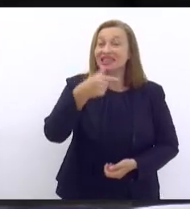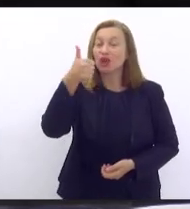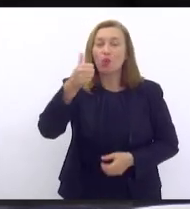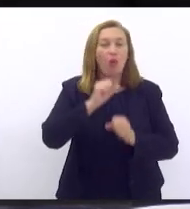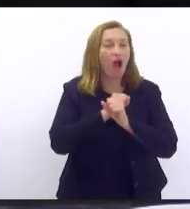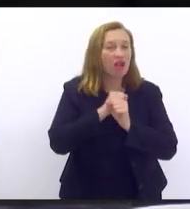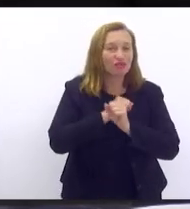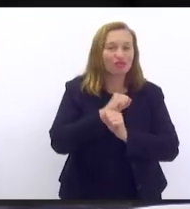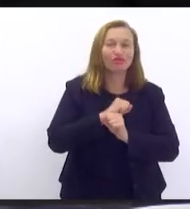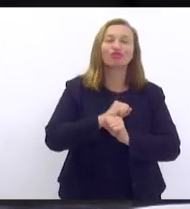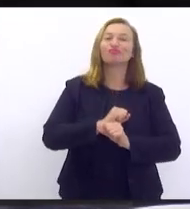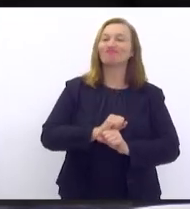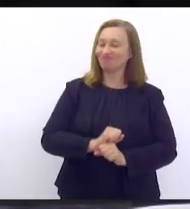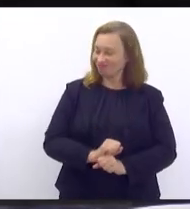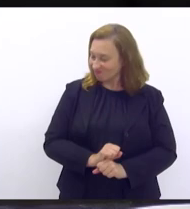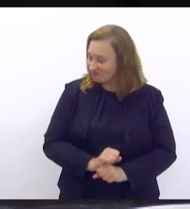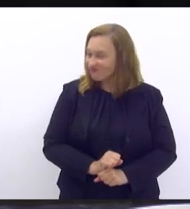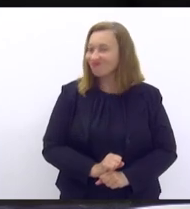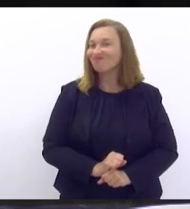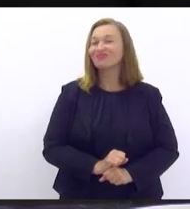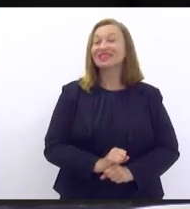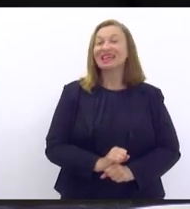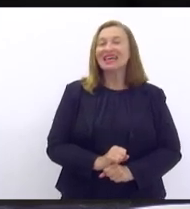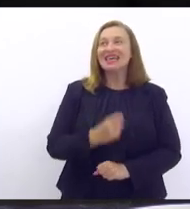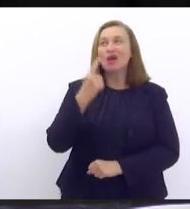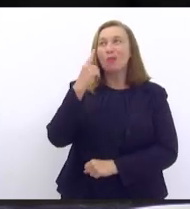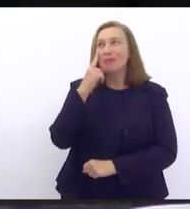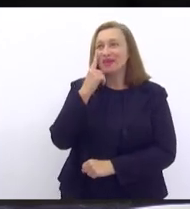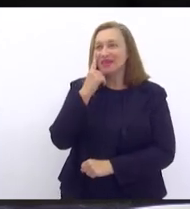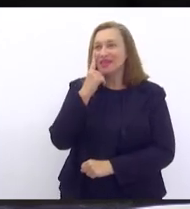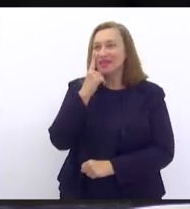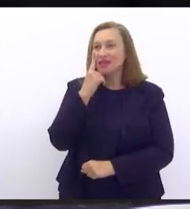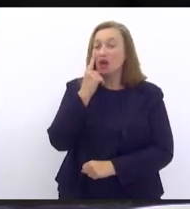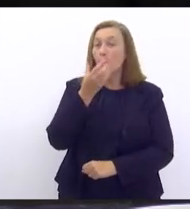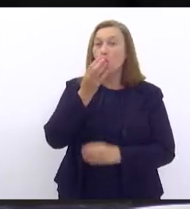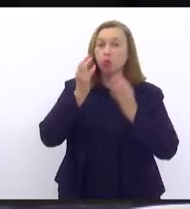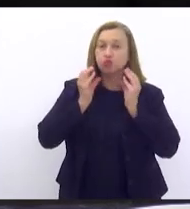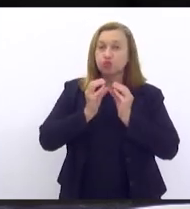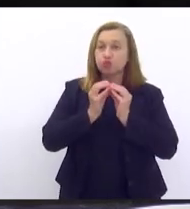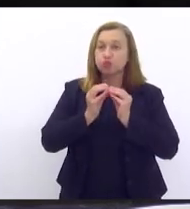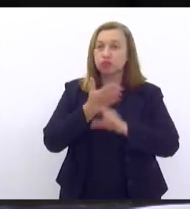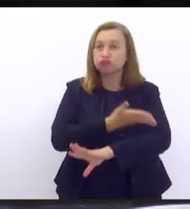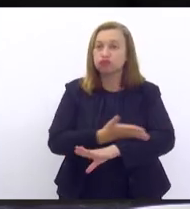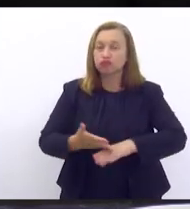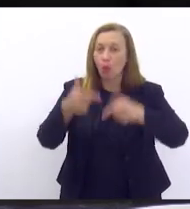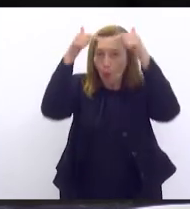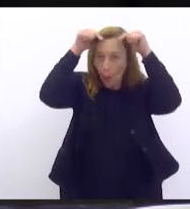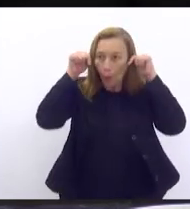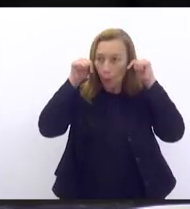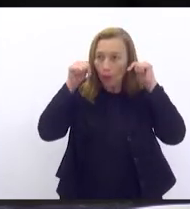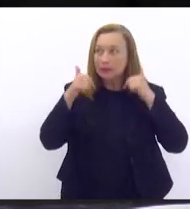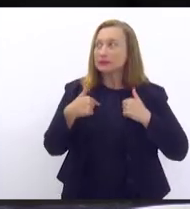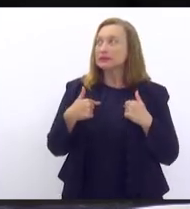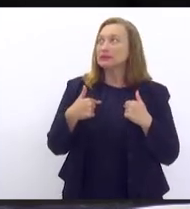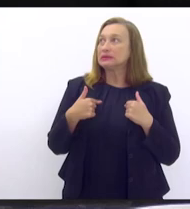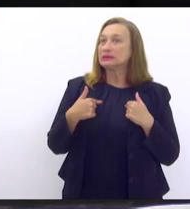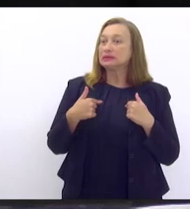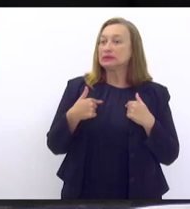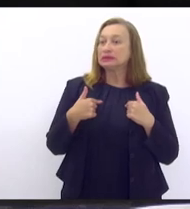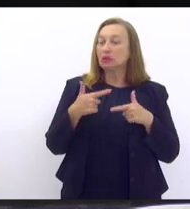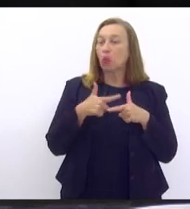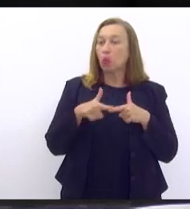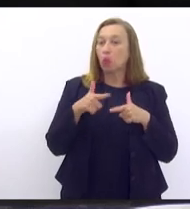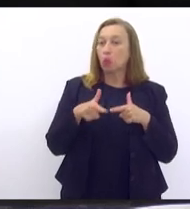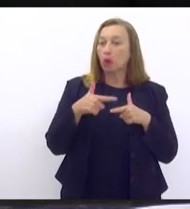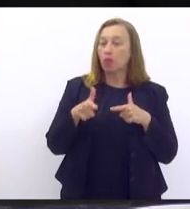anos. E aí me deparei que realmente as barbas ficaram brancas e o cabelo caiu. O segundo problema que eu me deparei foi que, olhando